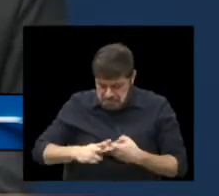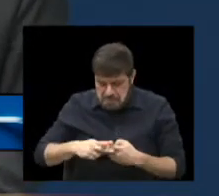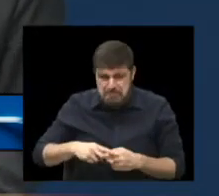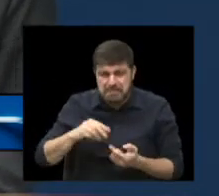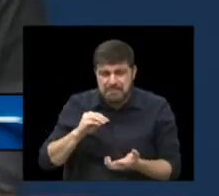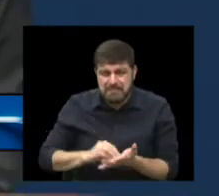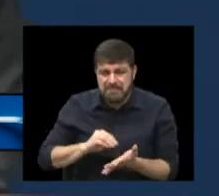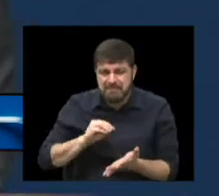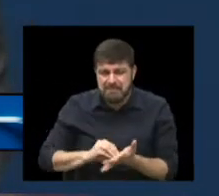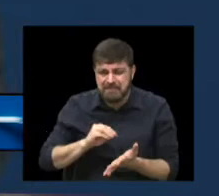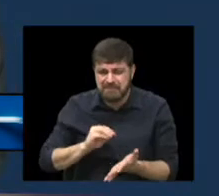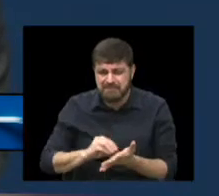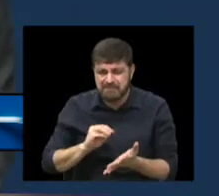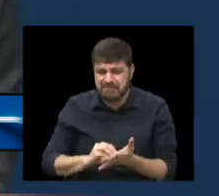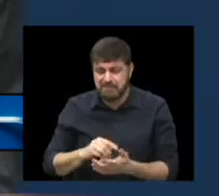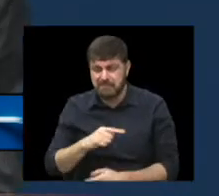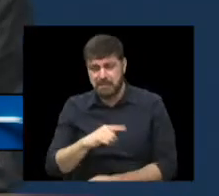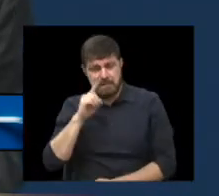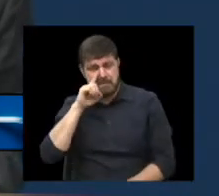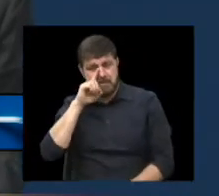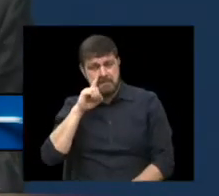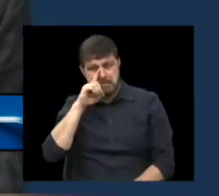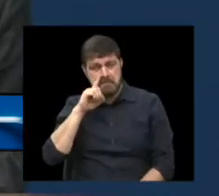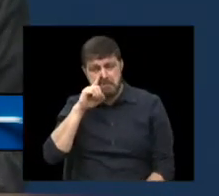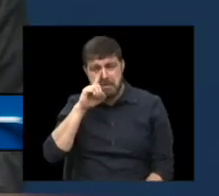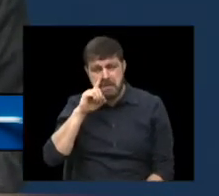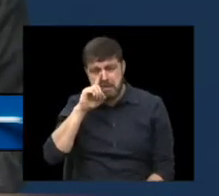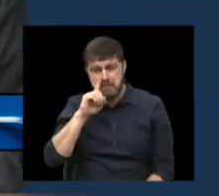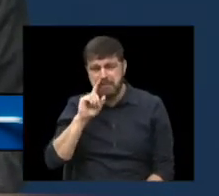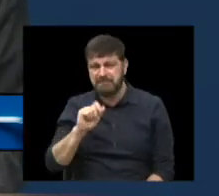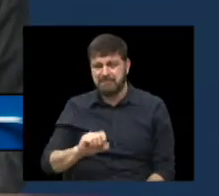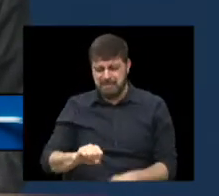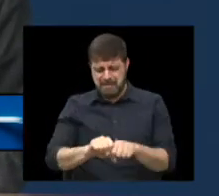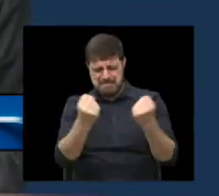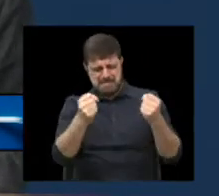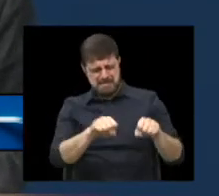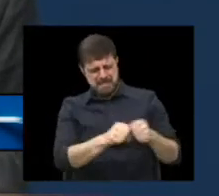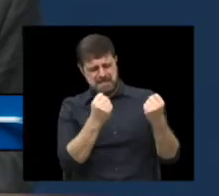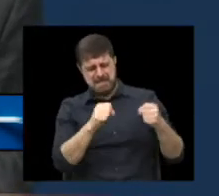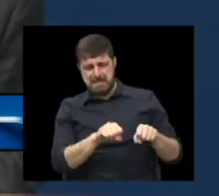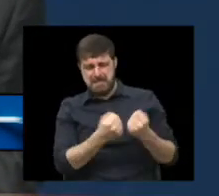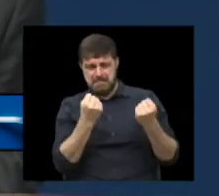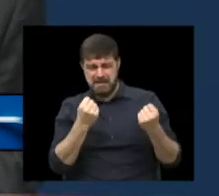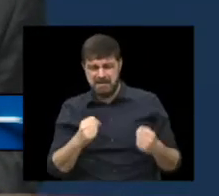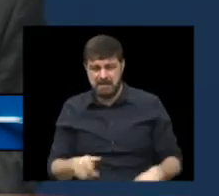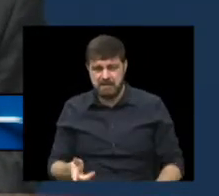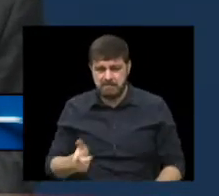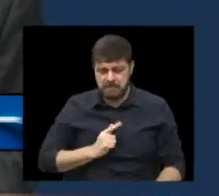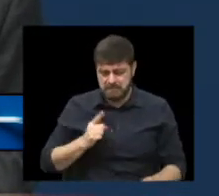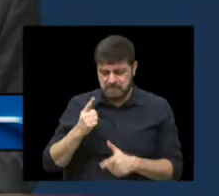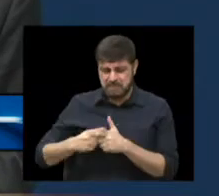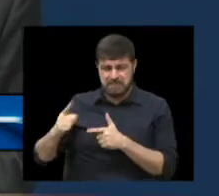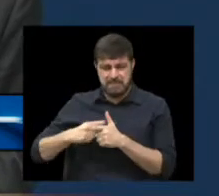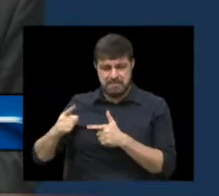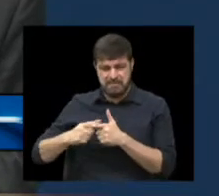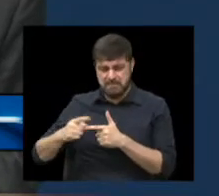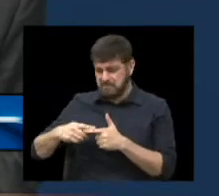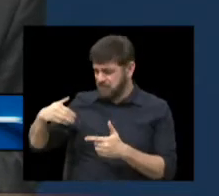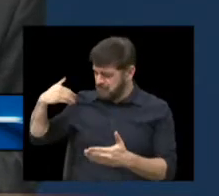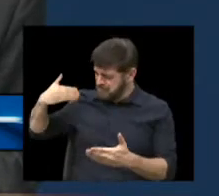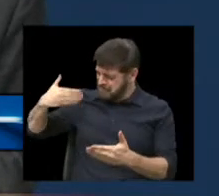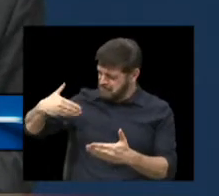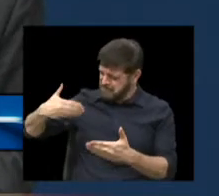e está sob constante risco de depredação. O problema ele atravessou diferentes